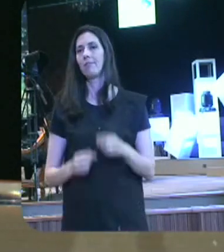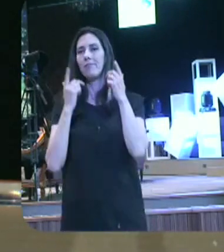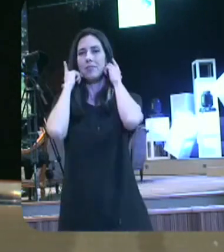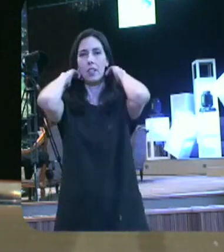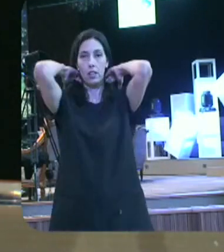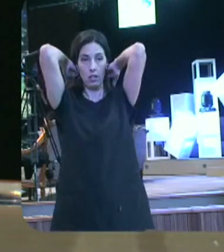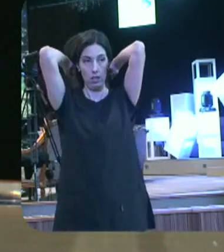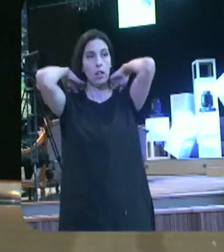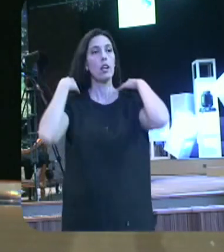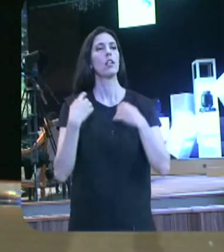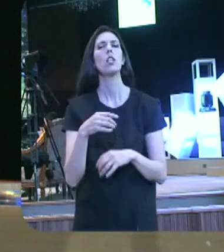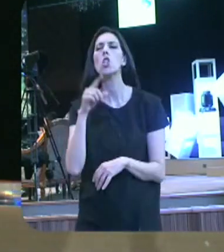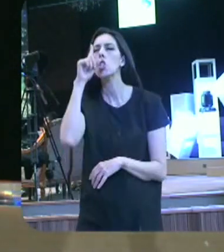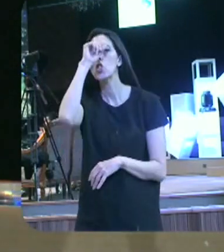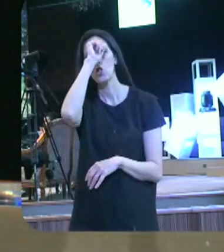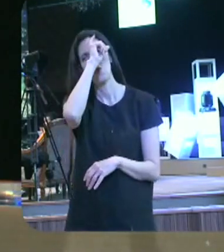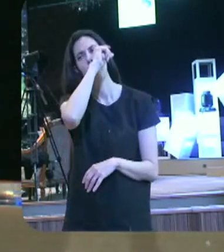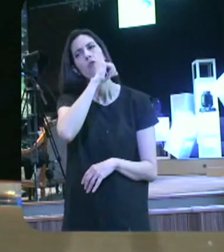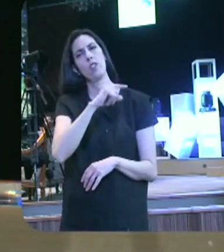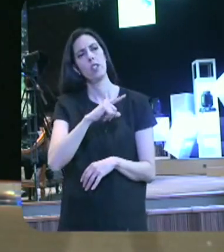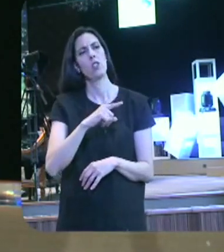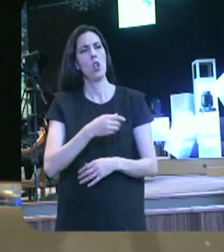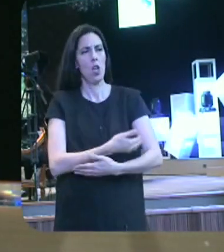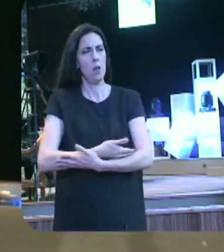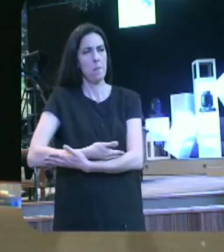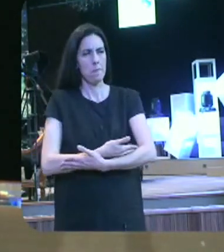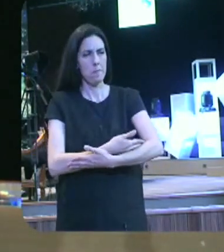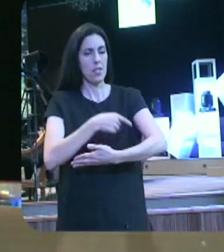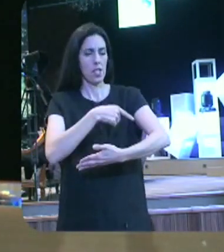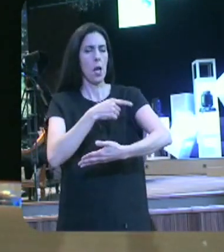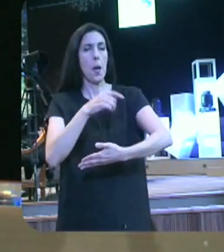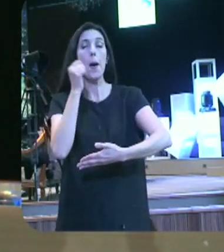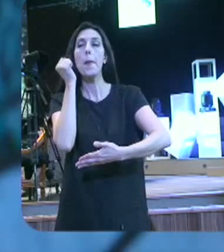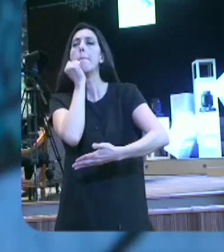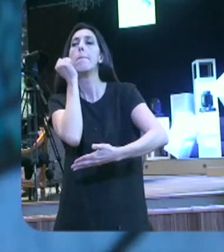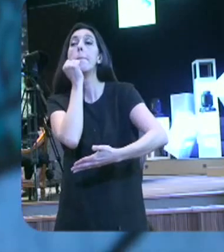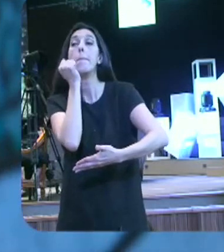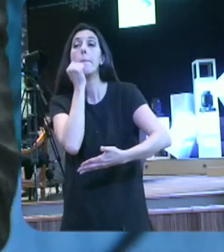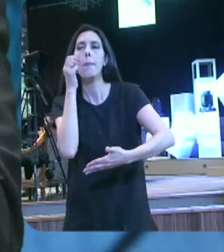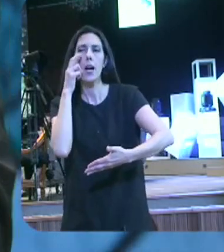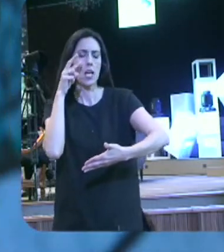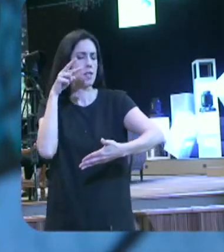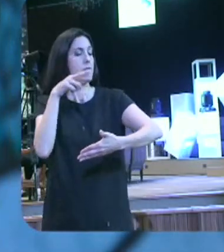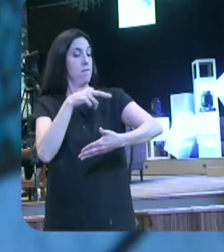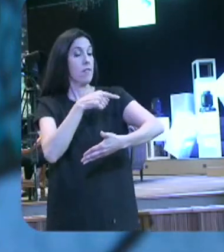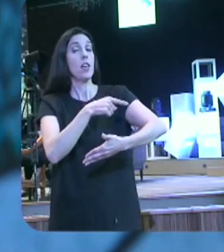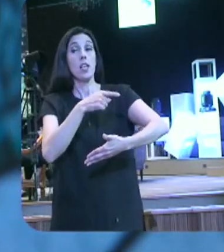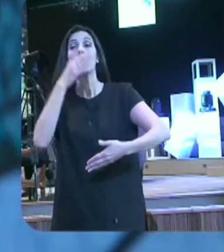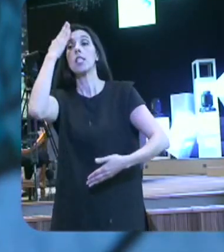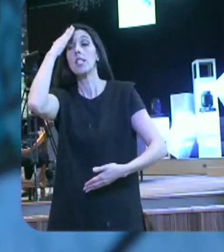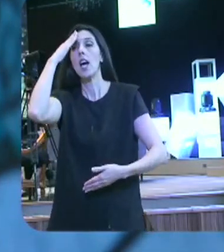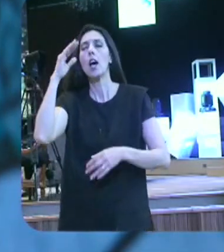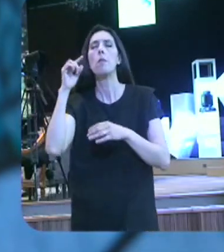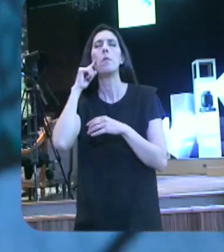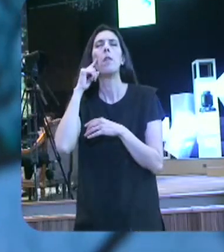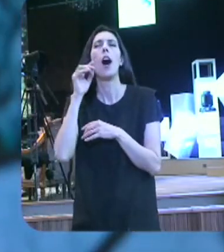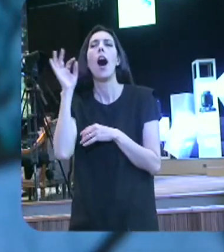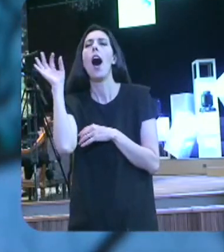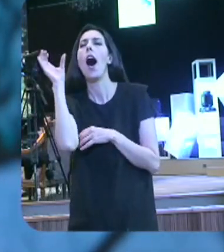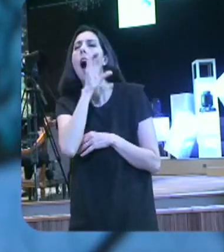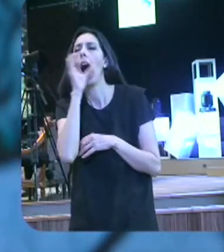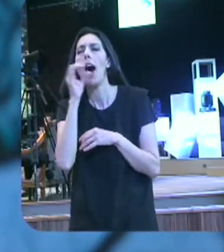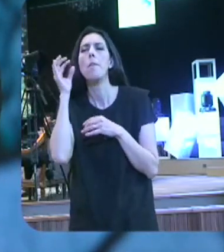a mãe não perceber o resmungo do seu filho, quanto mais Deus não